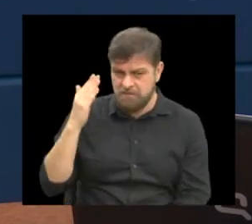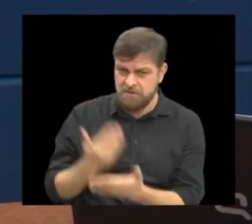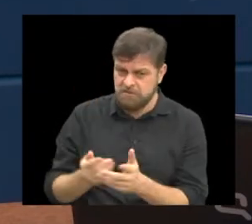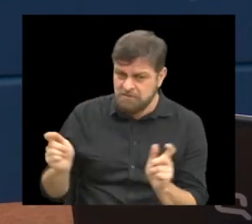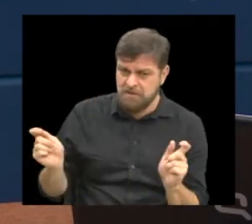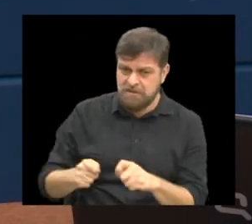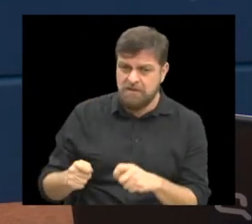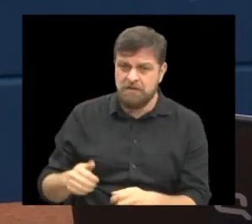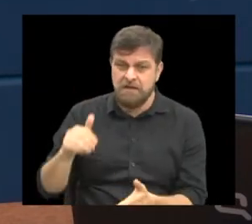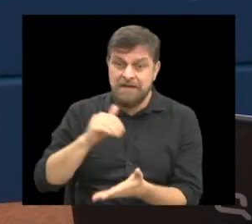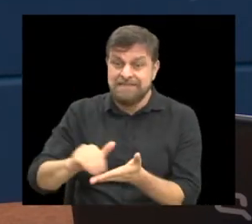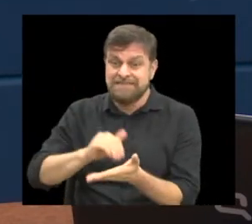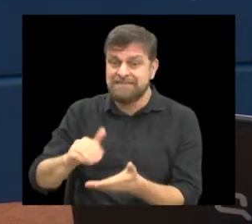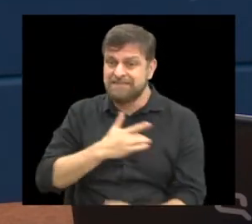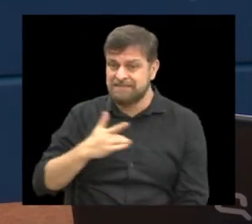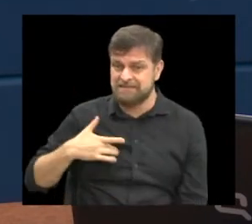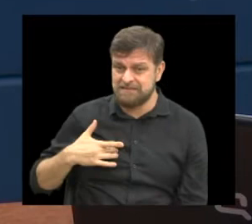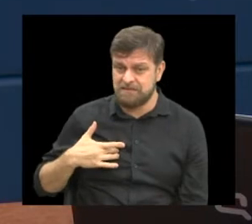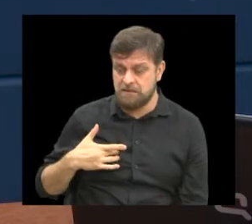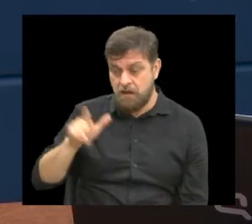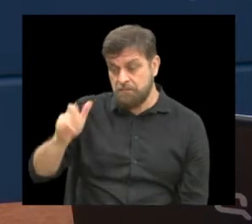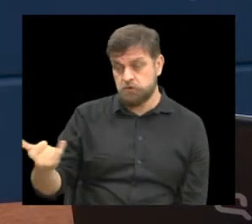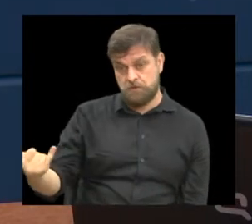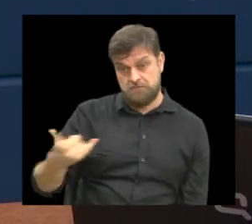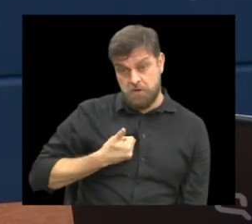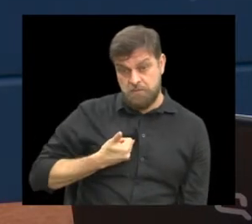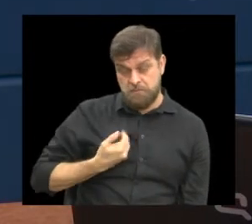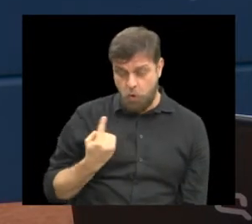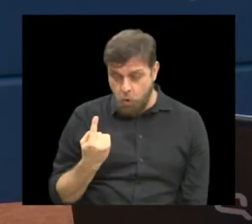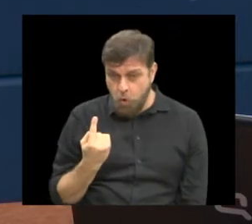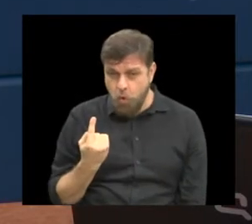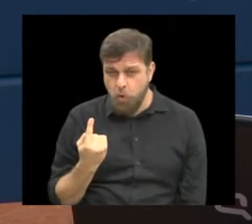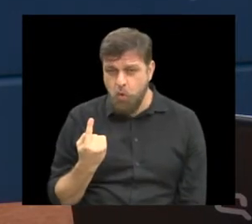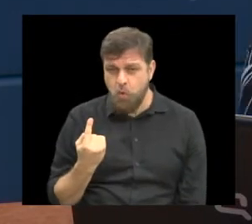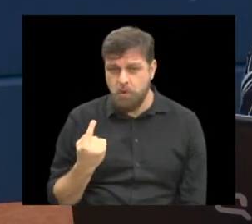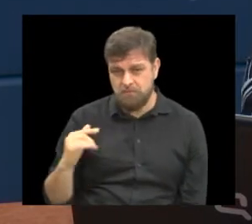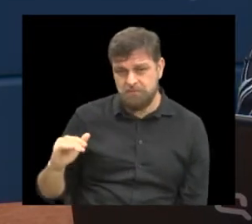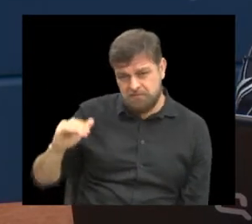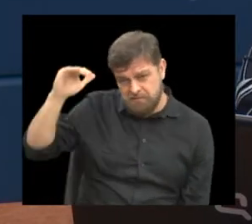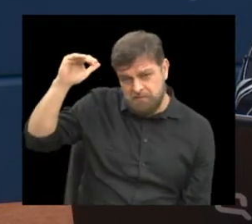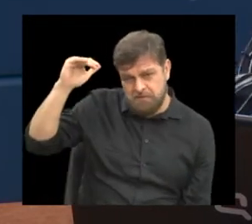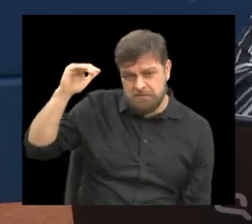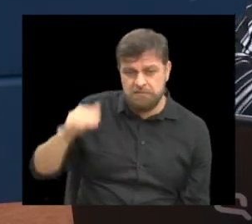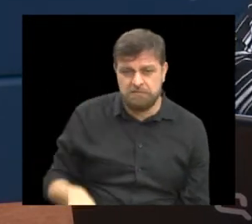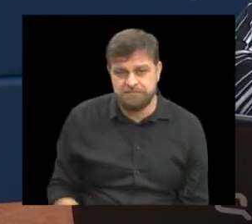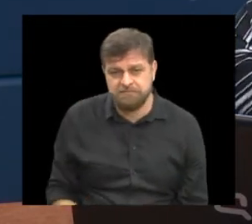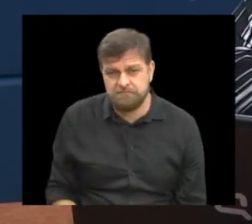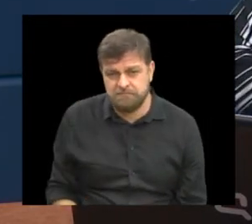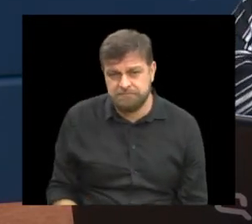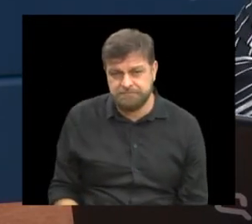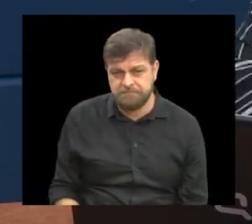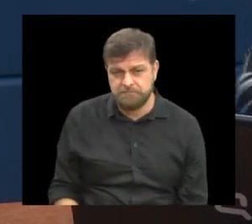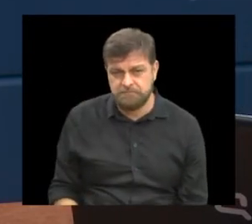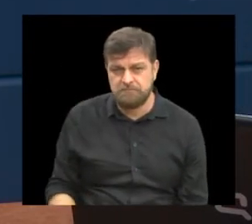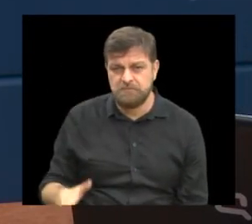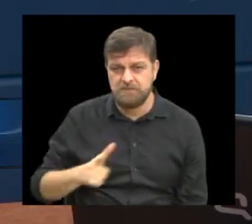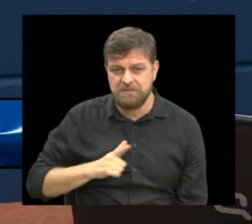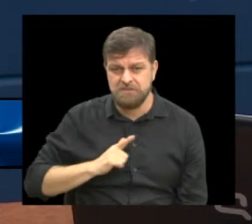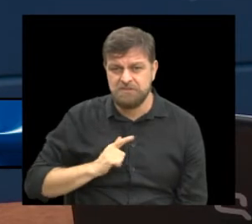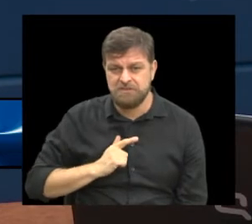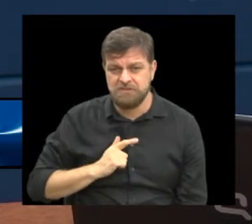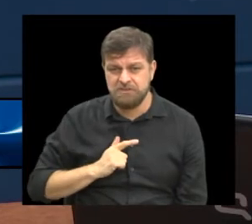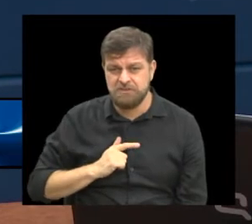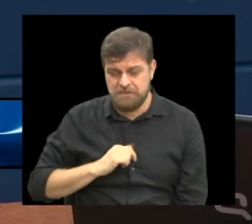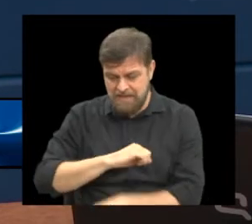Na Secretaria da Saúde, eu escutei um caso de uma criança, de um adulto, eu falo criança, mas de um adulto que tinha ficado muito